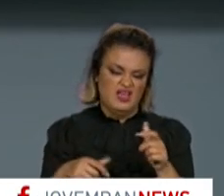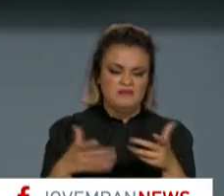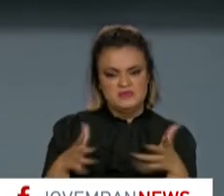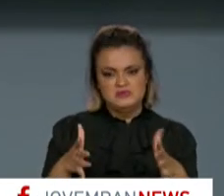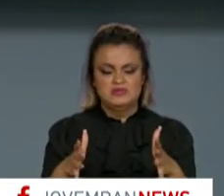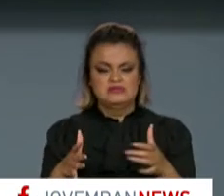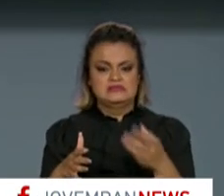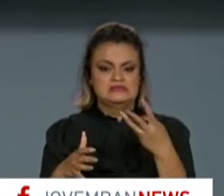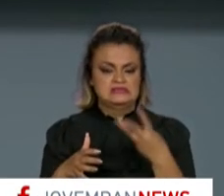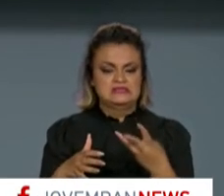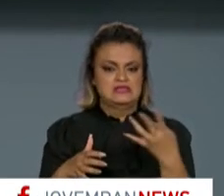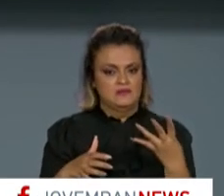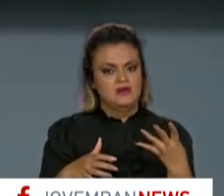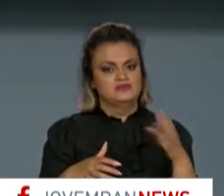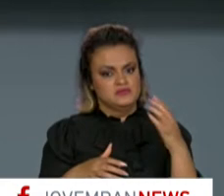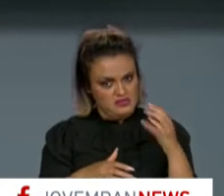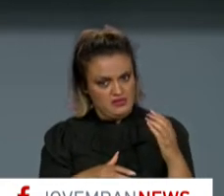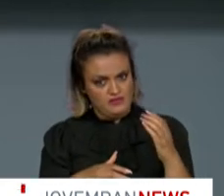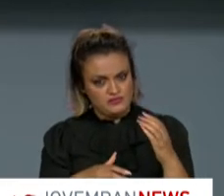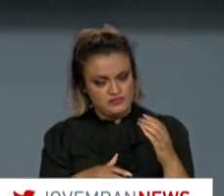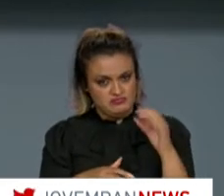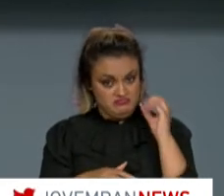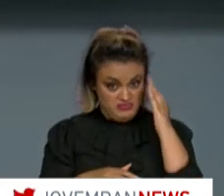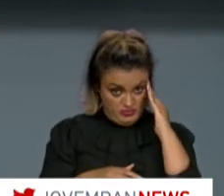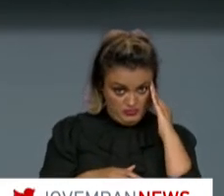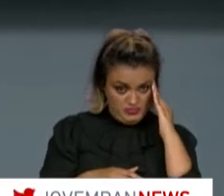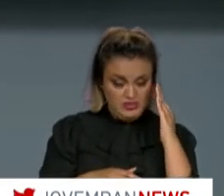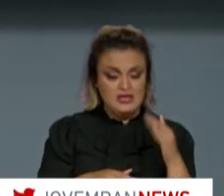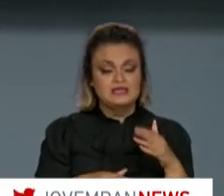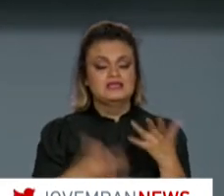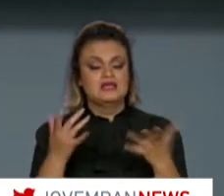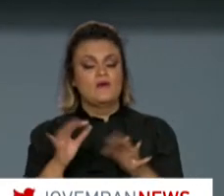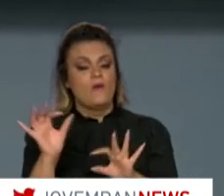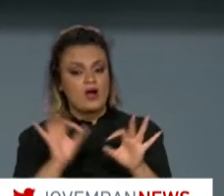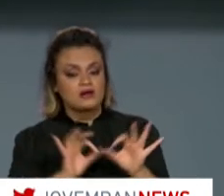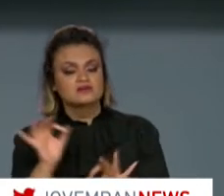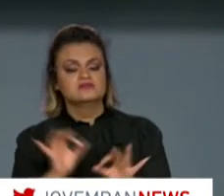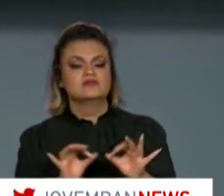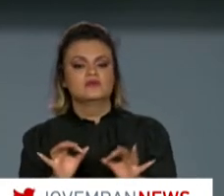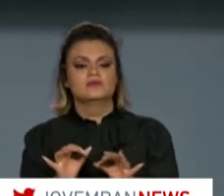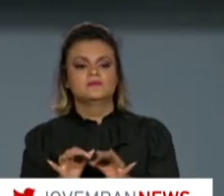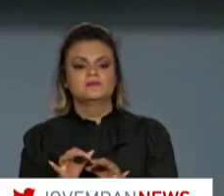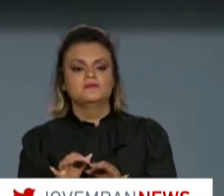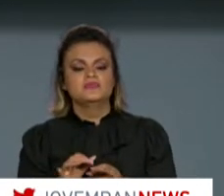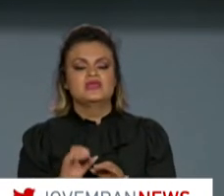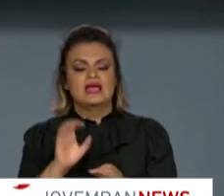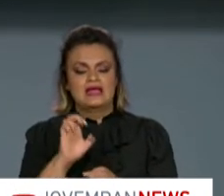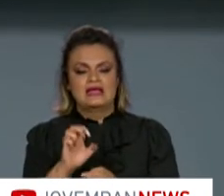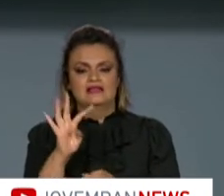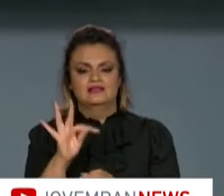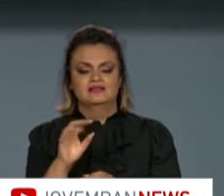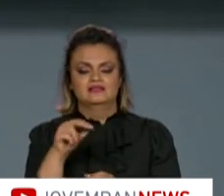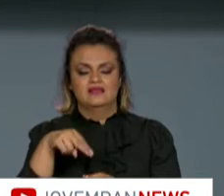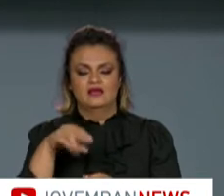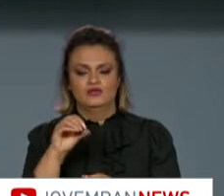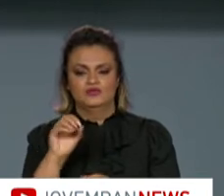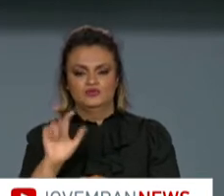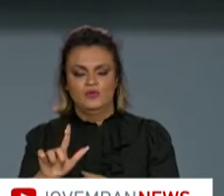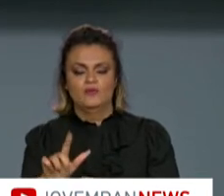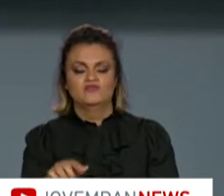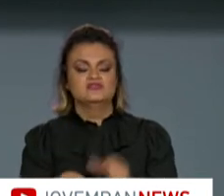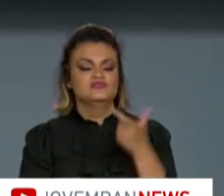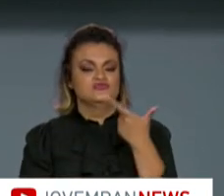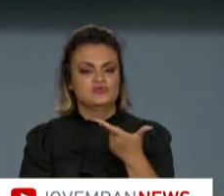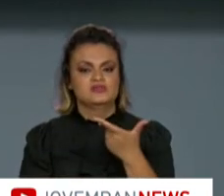saldo líquido de 34 centavos, ok? E a reoneração do etanol será de